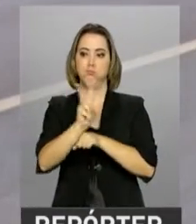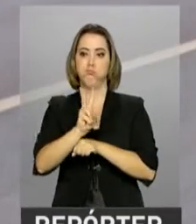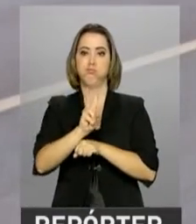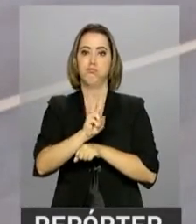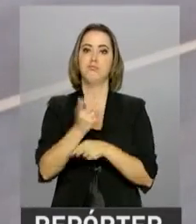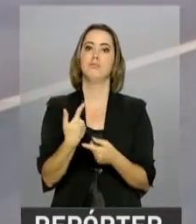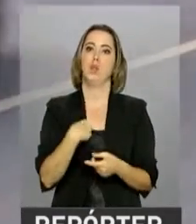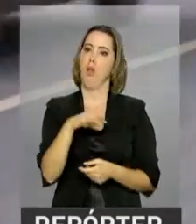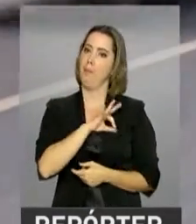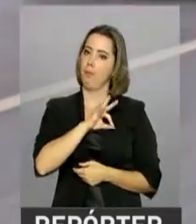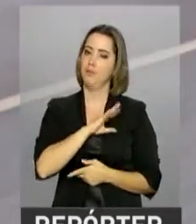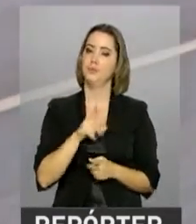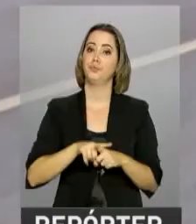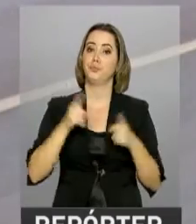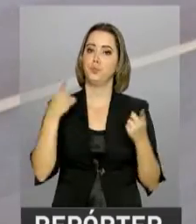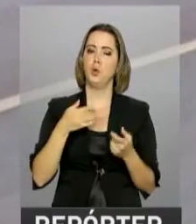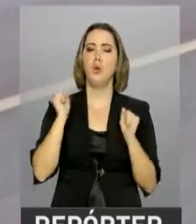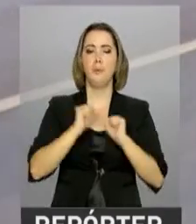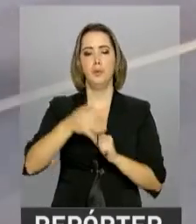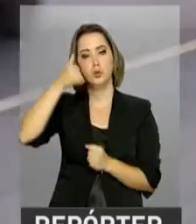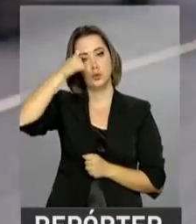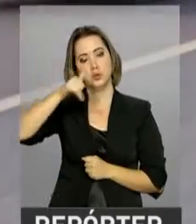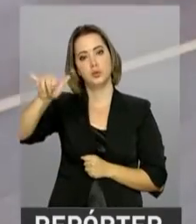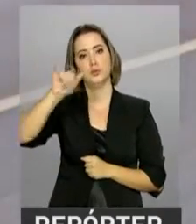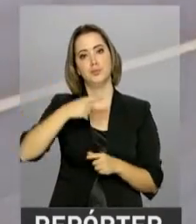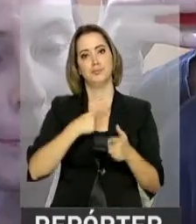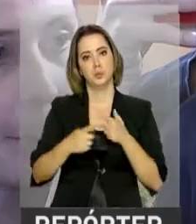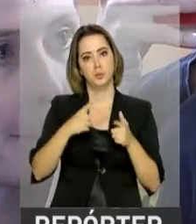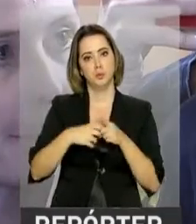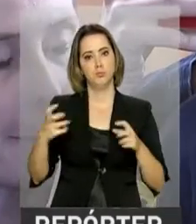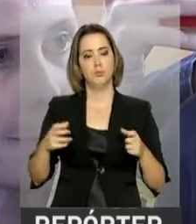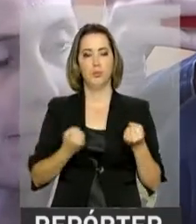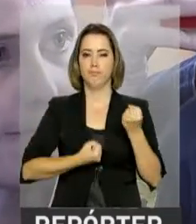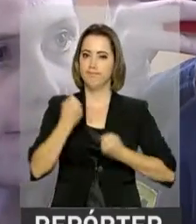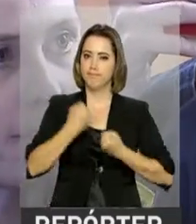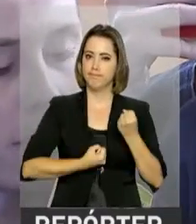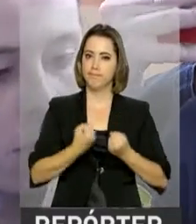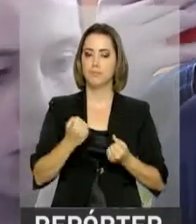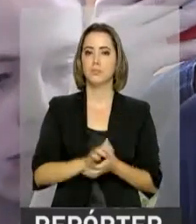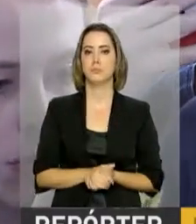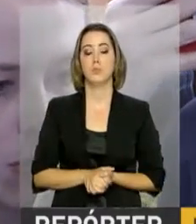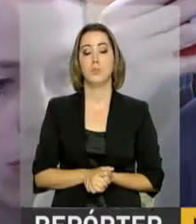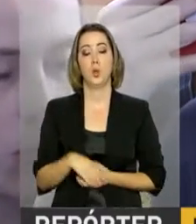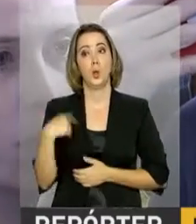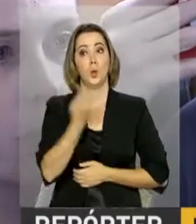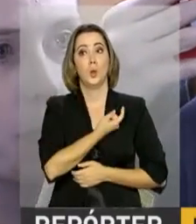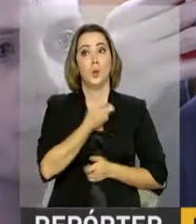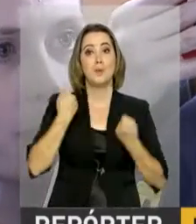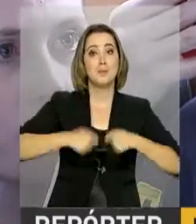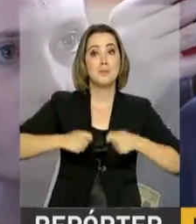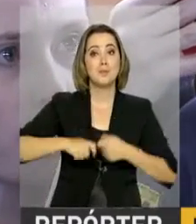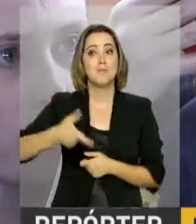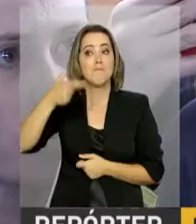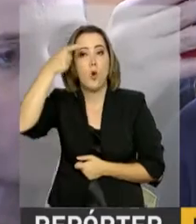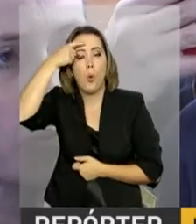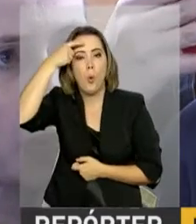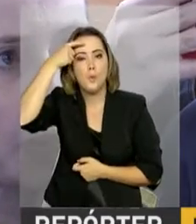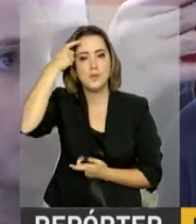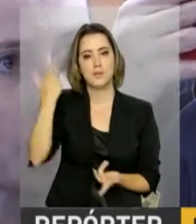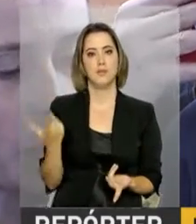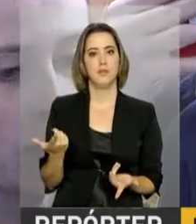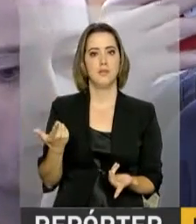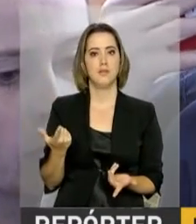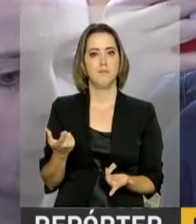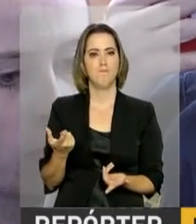fatores podem ser evitado porque diminui a violência no trânsito a conscientização é o que a gente pede para quem está nos escutando a gente